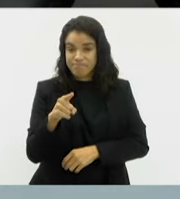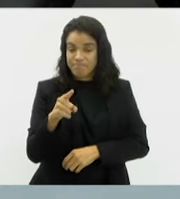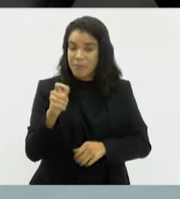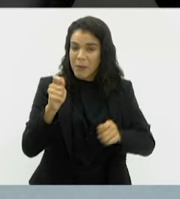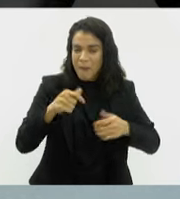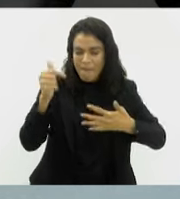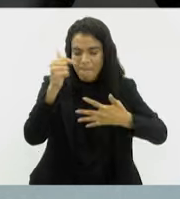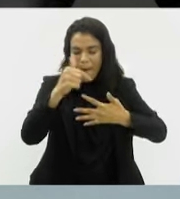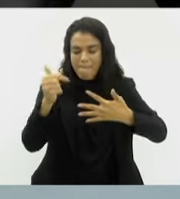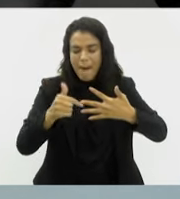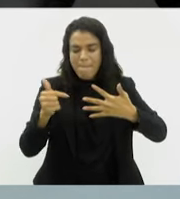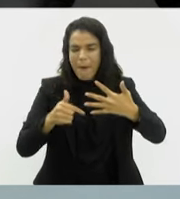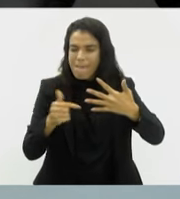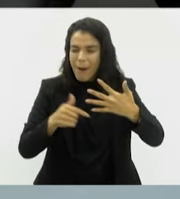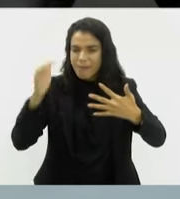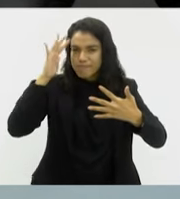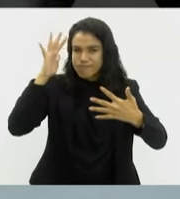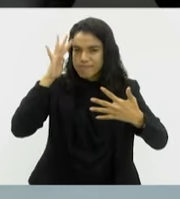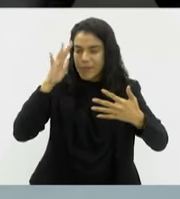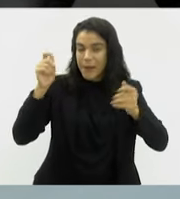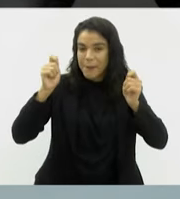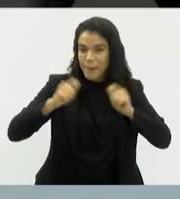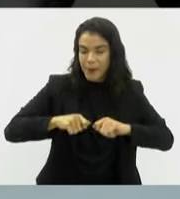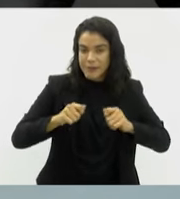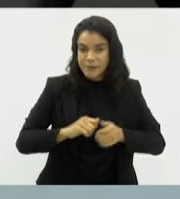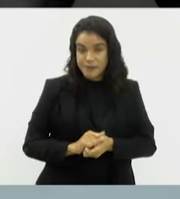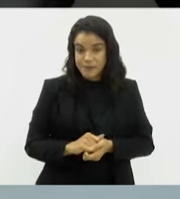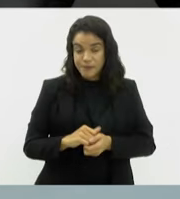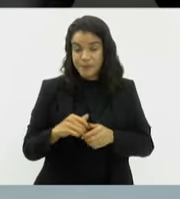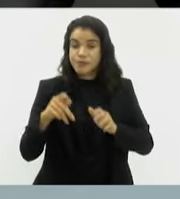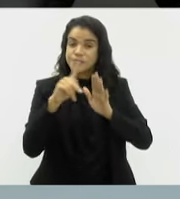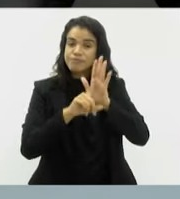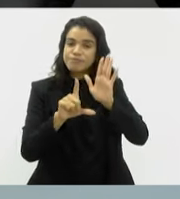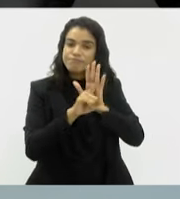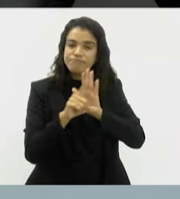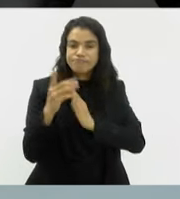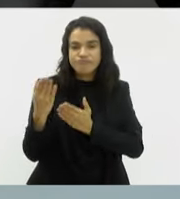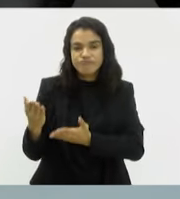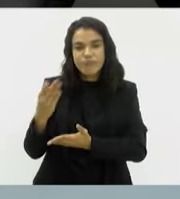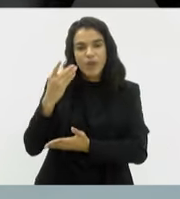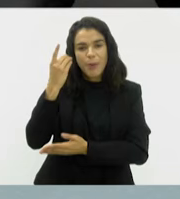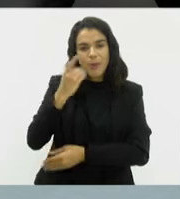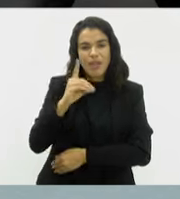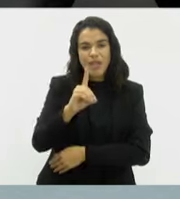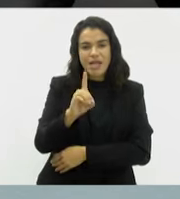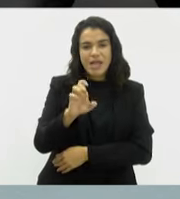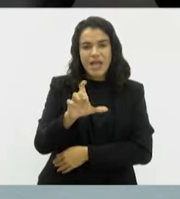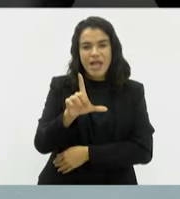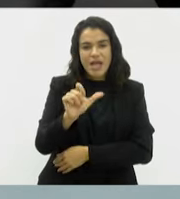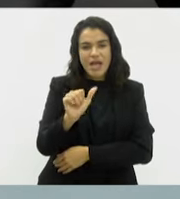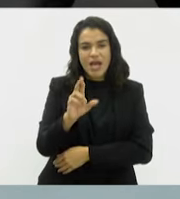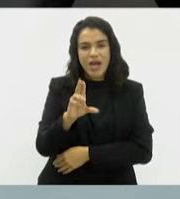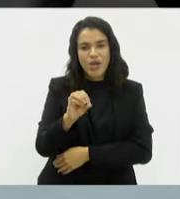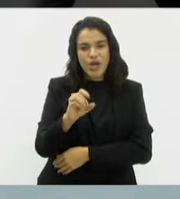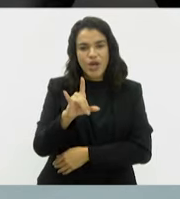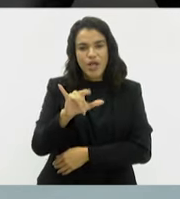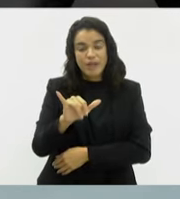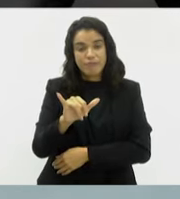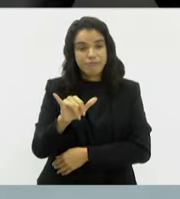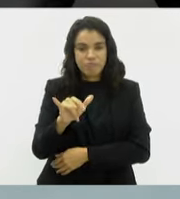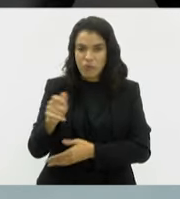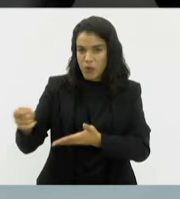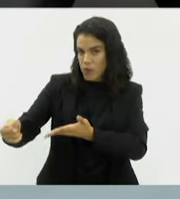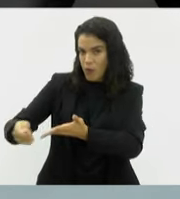hipóteses. O projeto do De Larore ainda não foi sancionado.